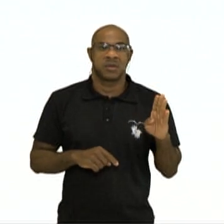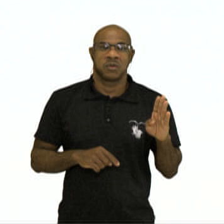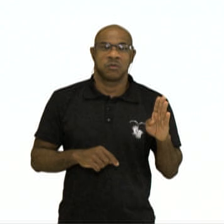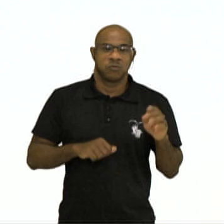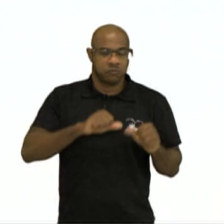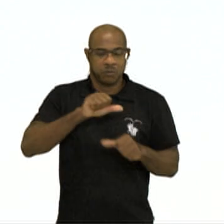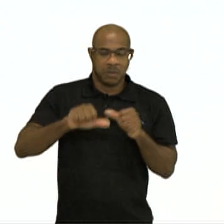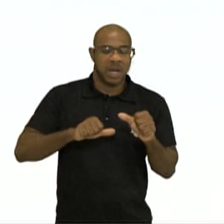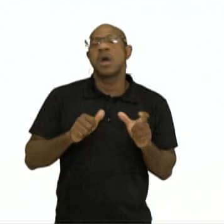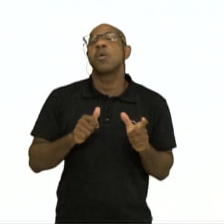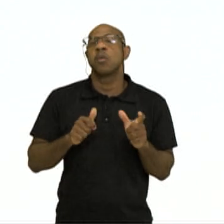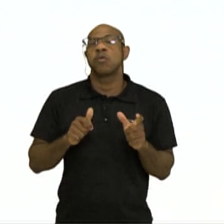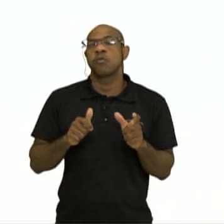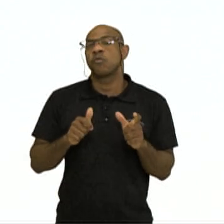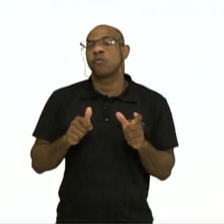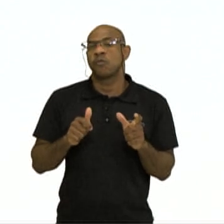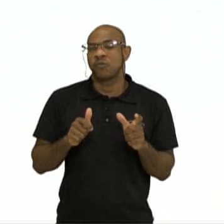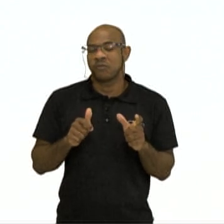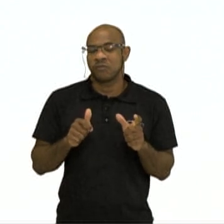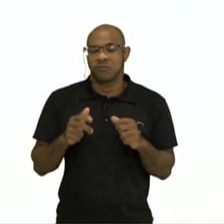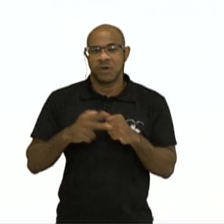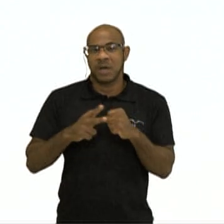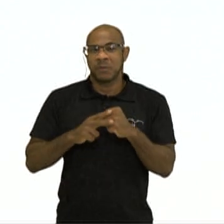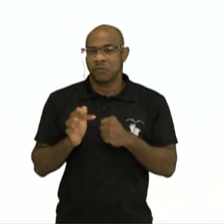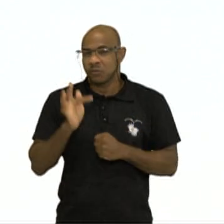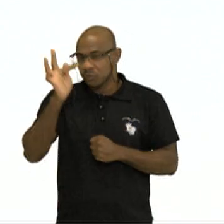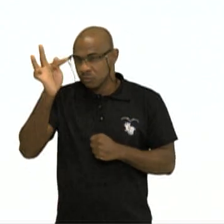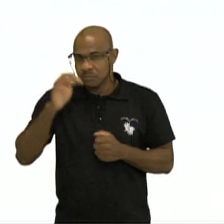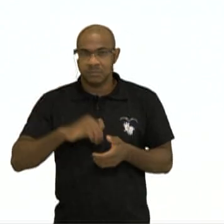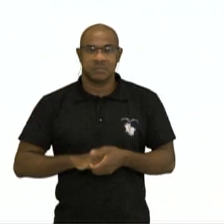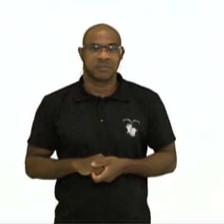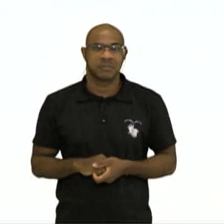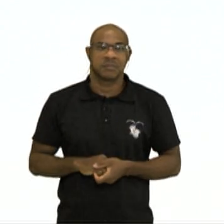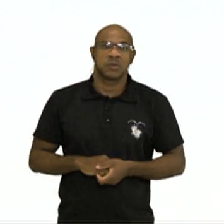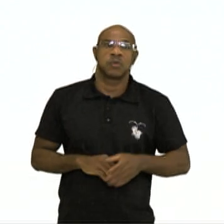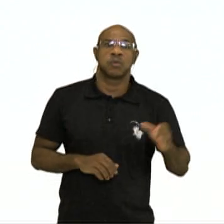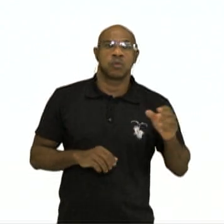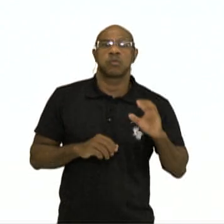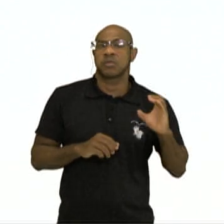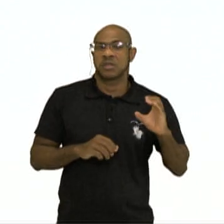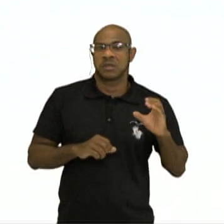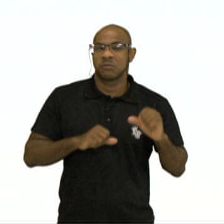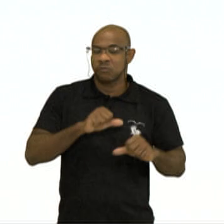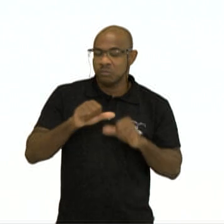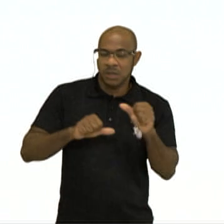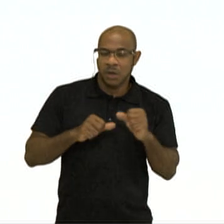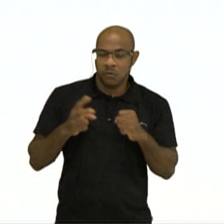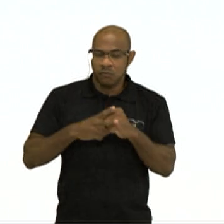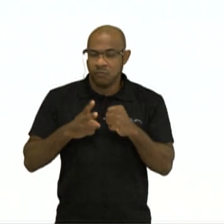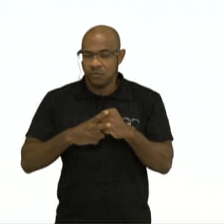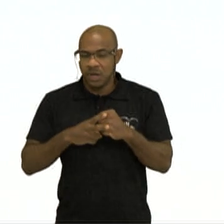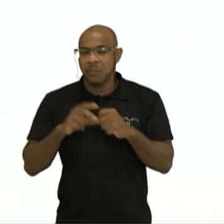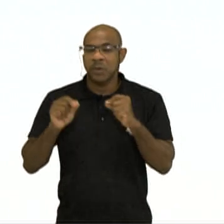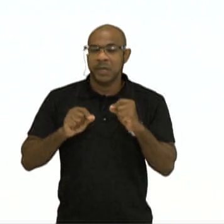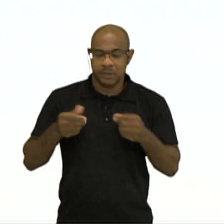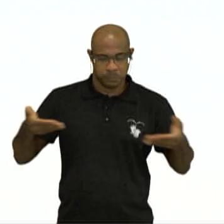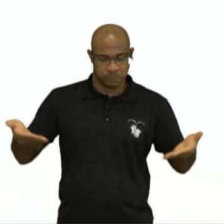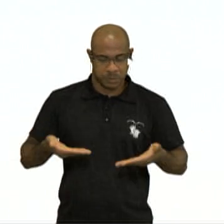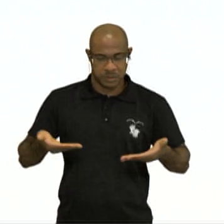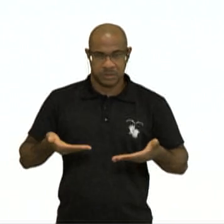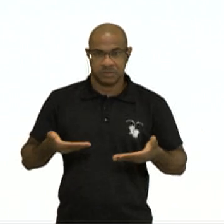tempo futuro. Letra C, transformar o verbo no tempo presente. Responda rapidinho, hein?